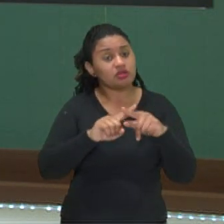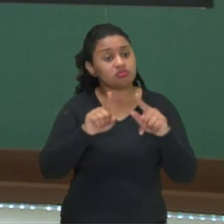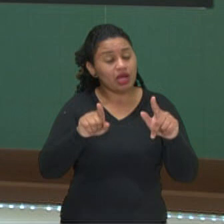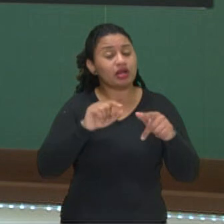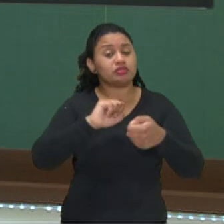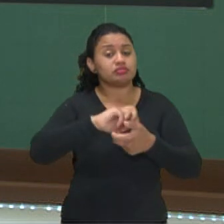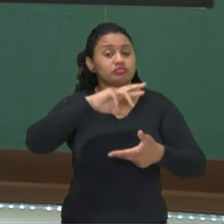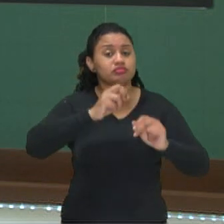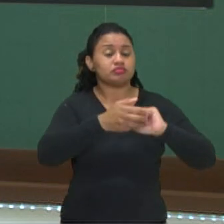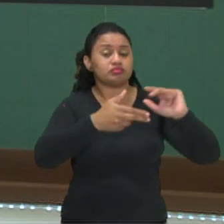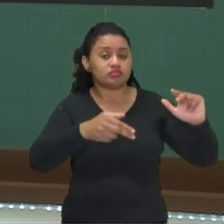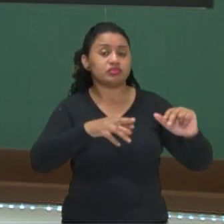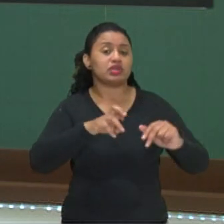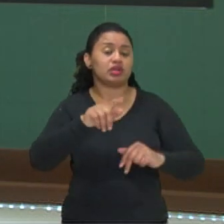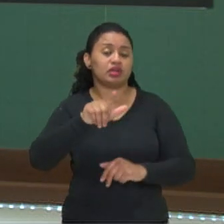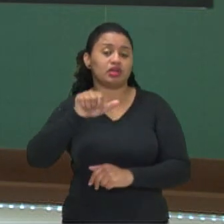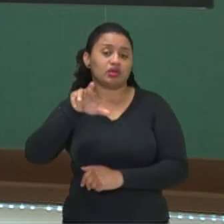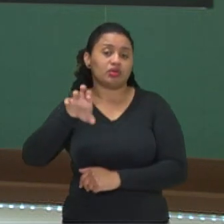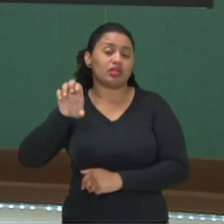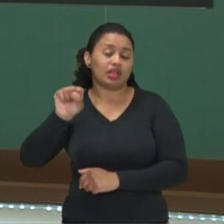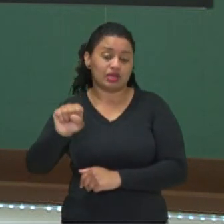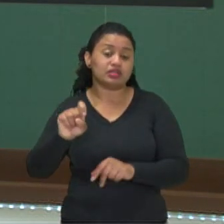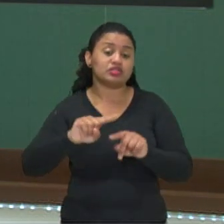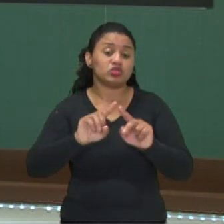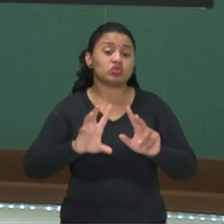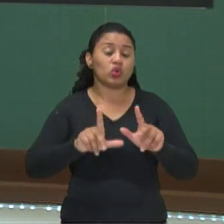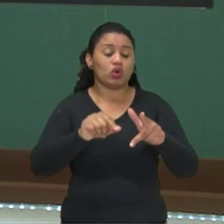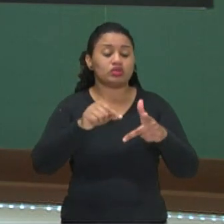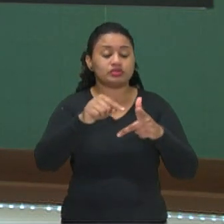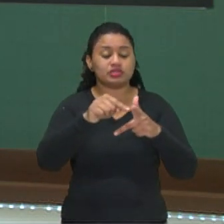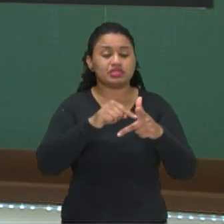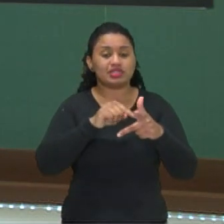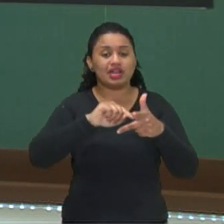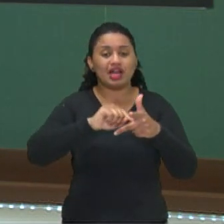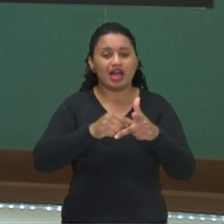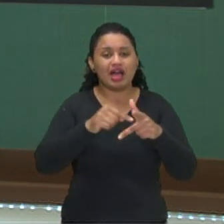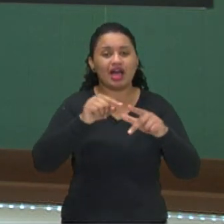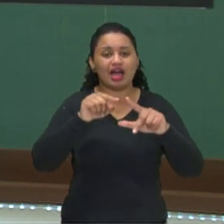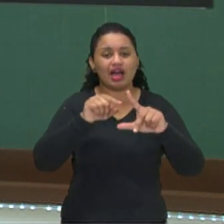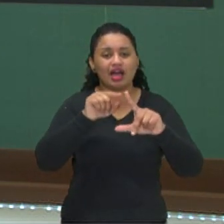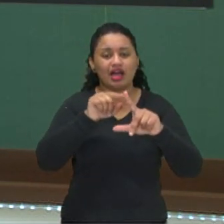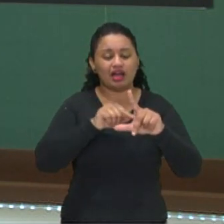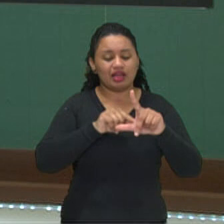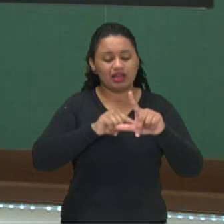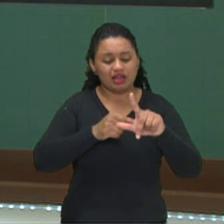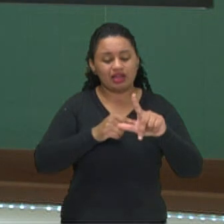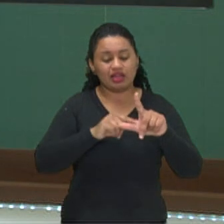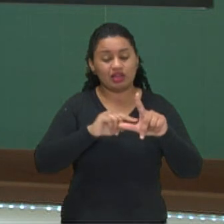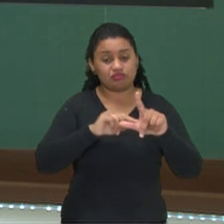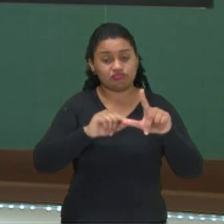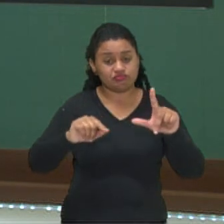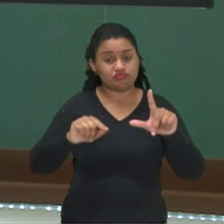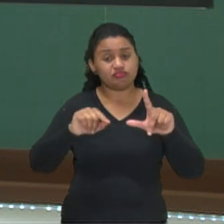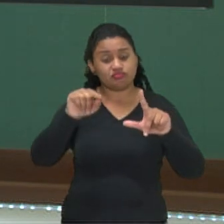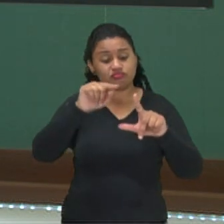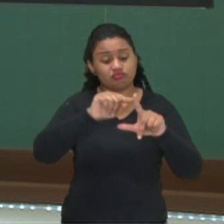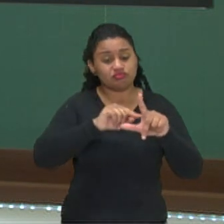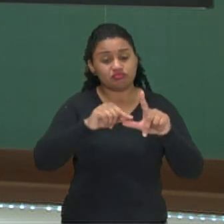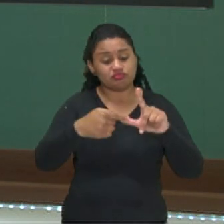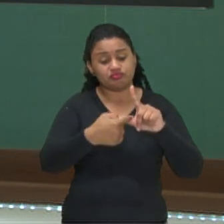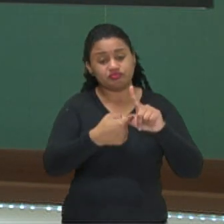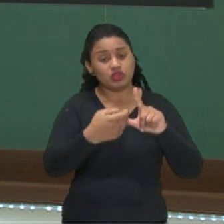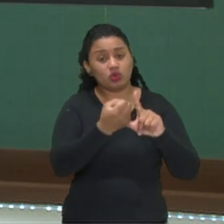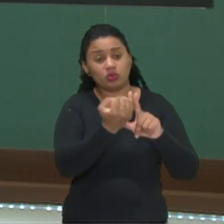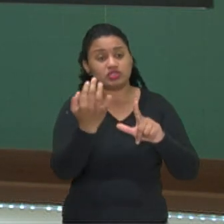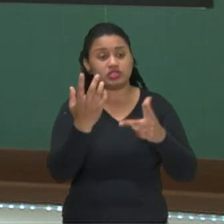poliedros regulares, todas as arestas têm que ter o mesmo número de arestas formando. Por exemplo,